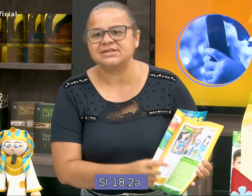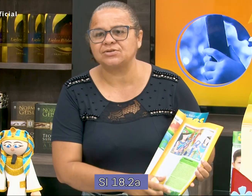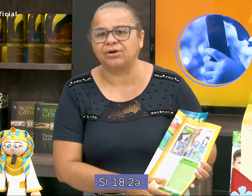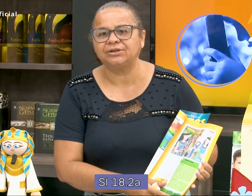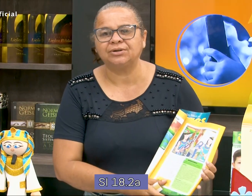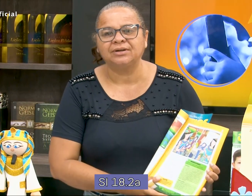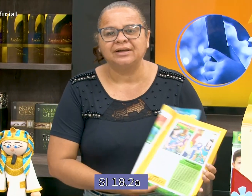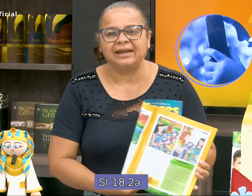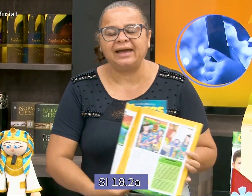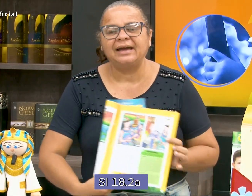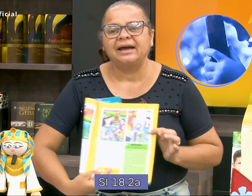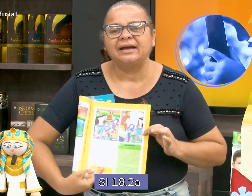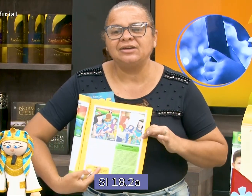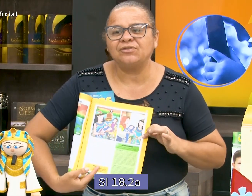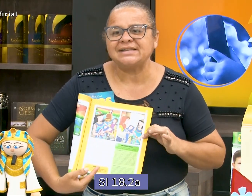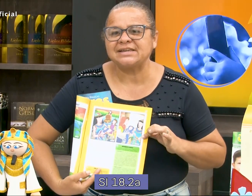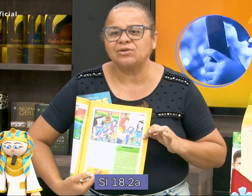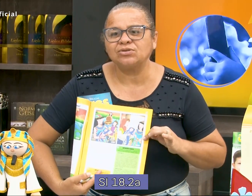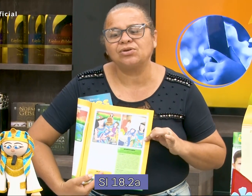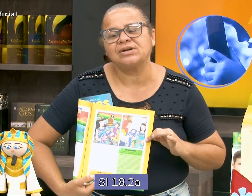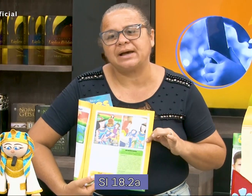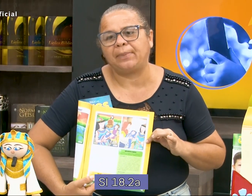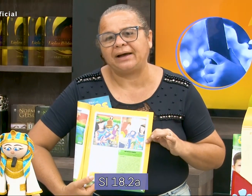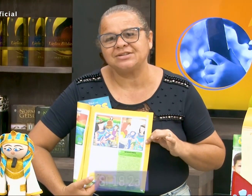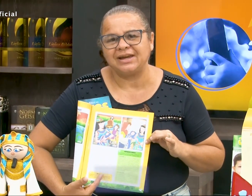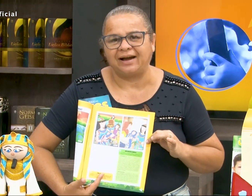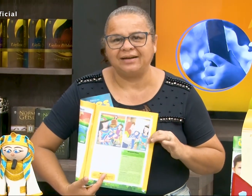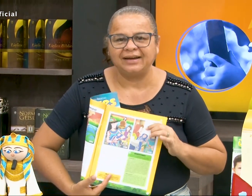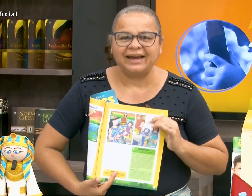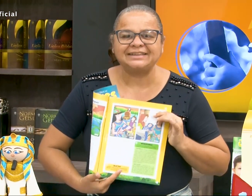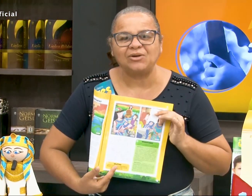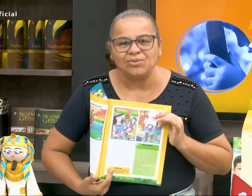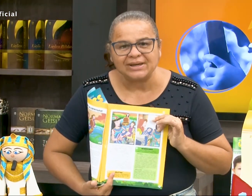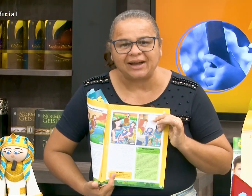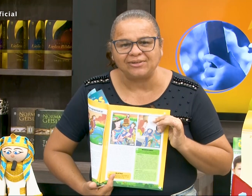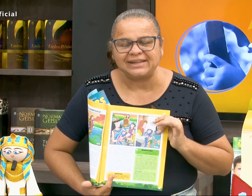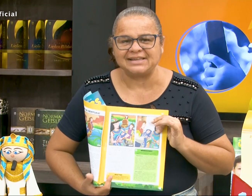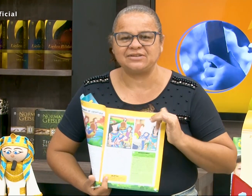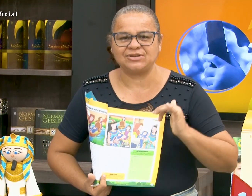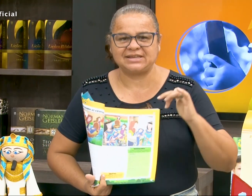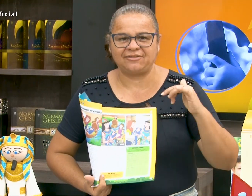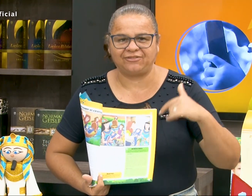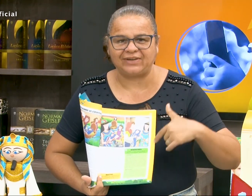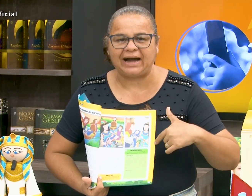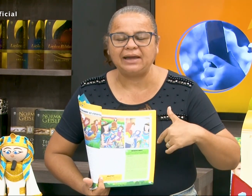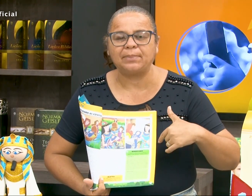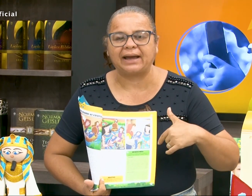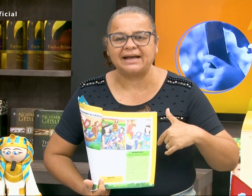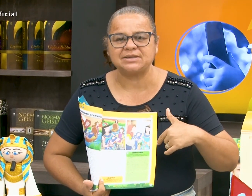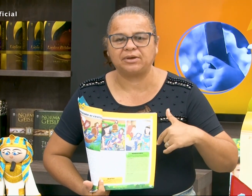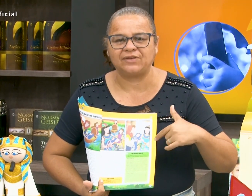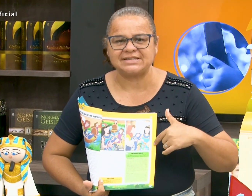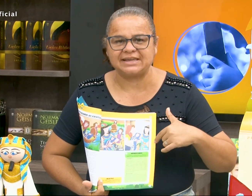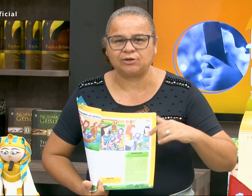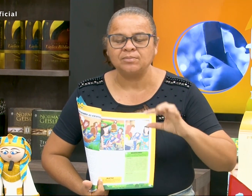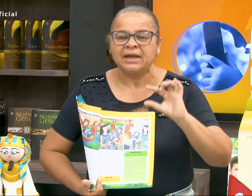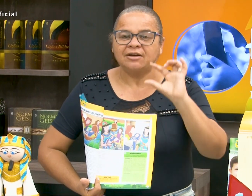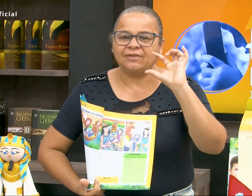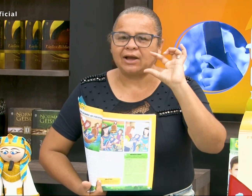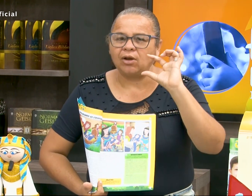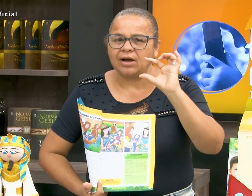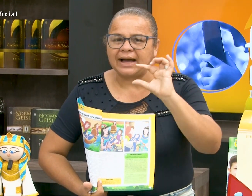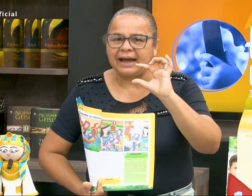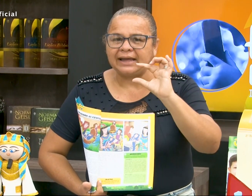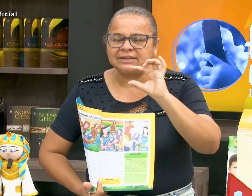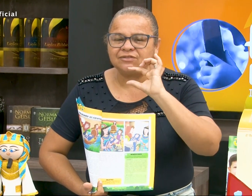Salmo 18, né? E o versículo 2, a parte A. Então, o que acontece? Você vai pegar esse versículo,